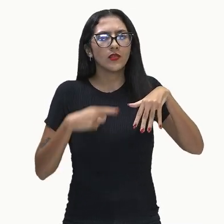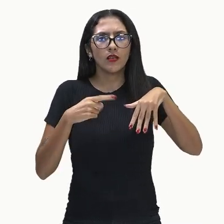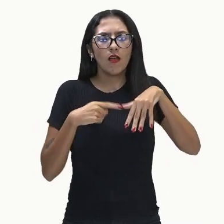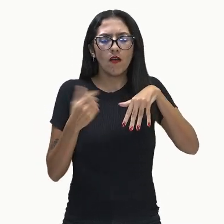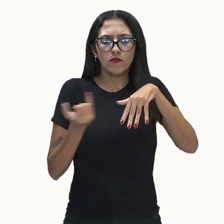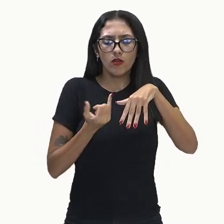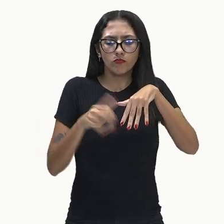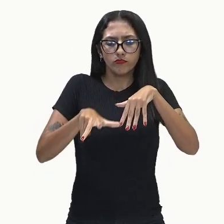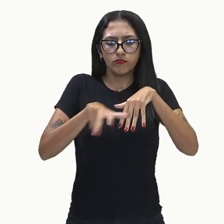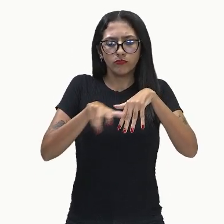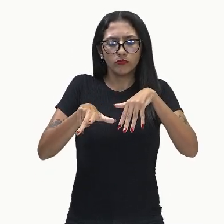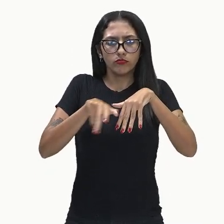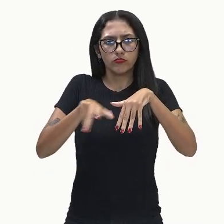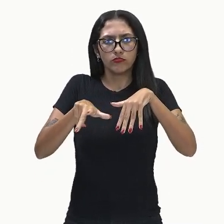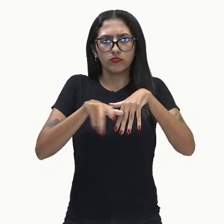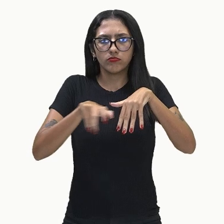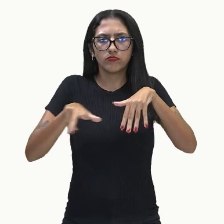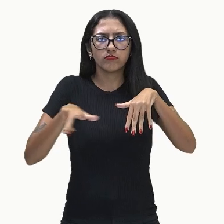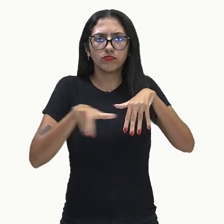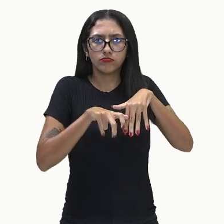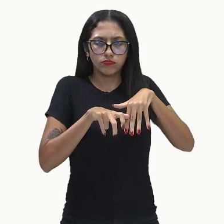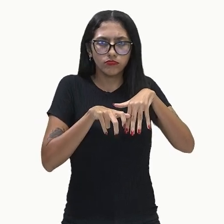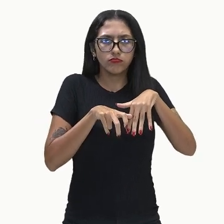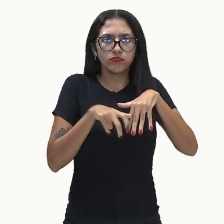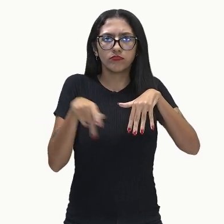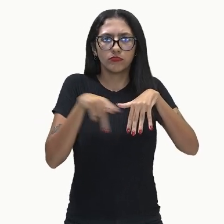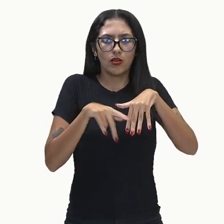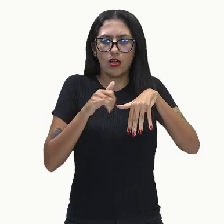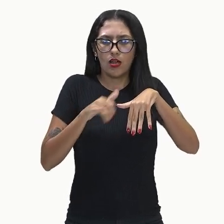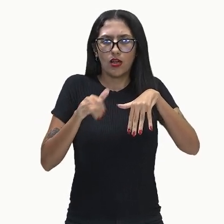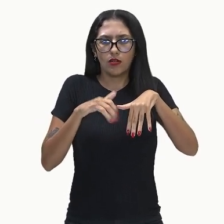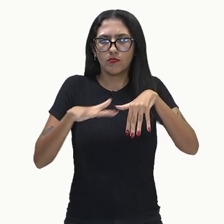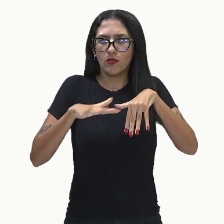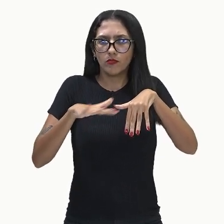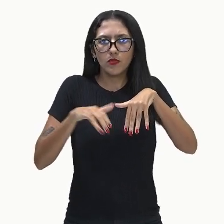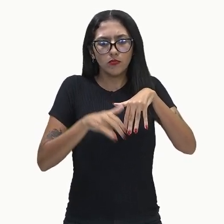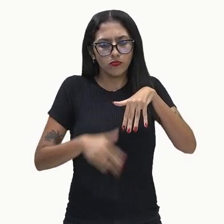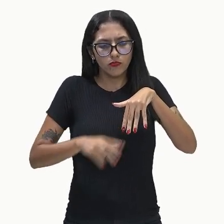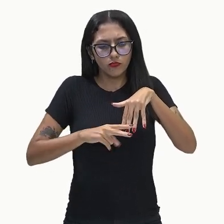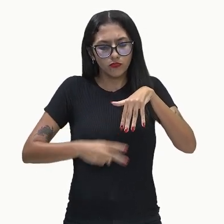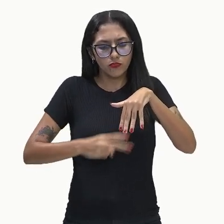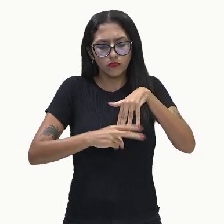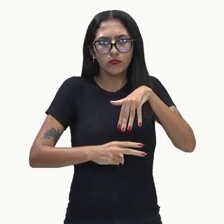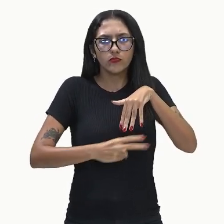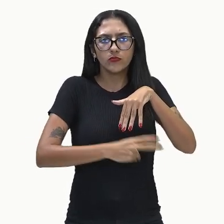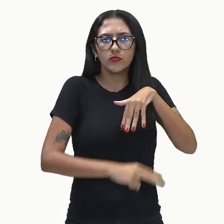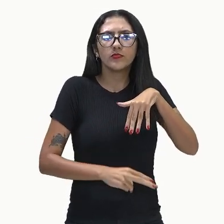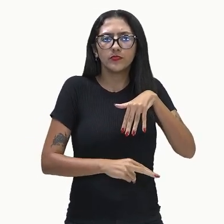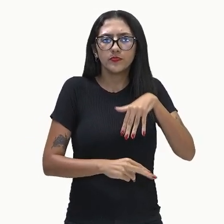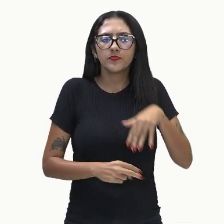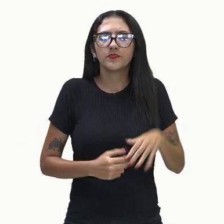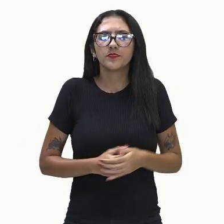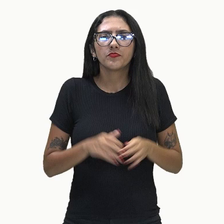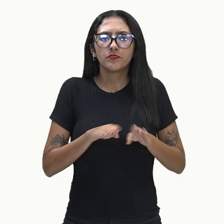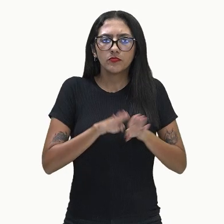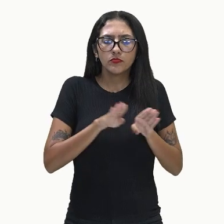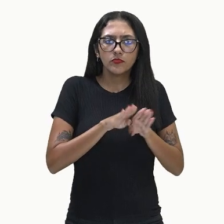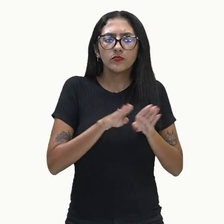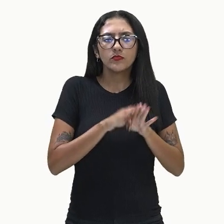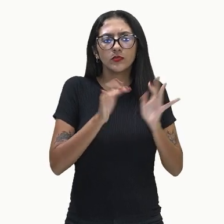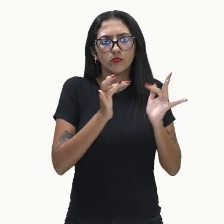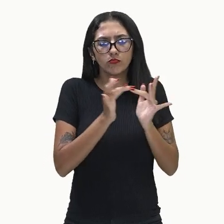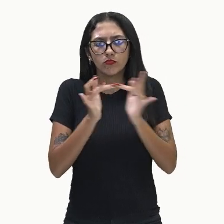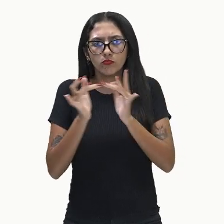o impulso nervoso e propagar esse impulso nervoso